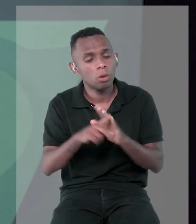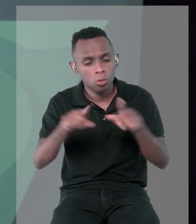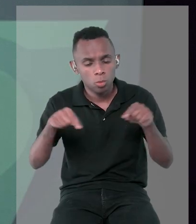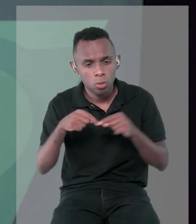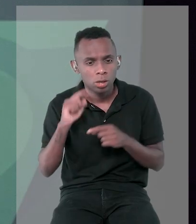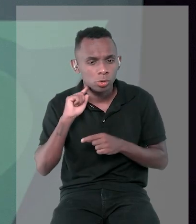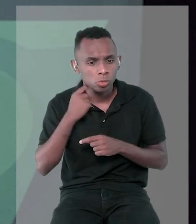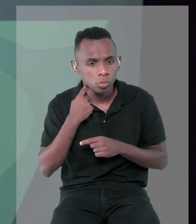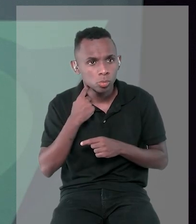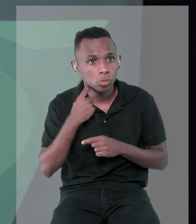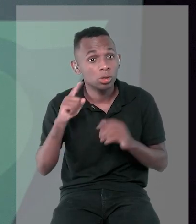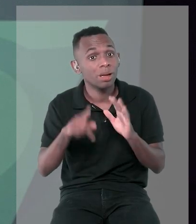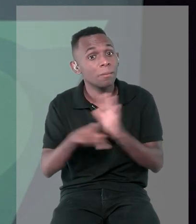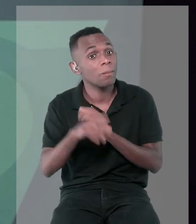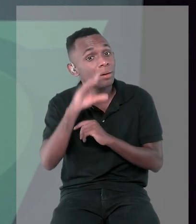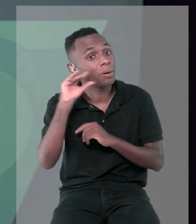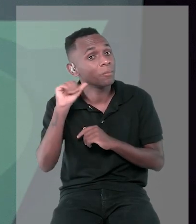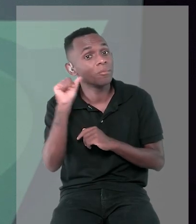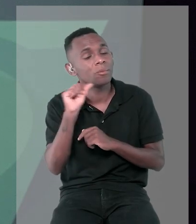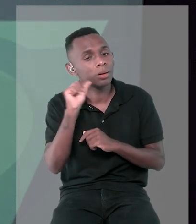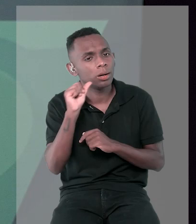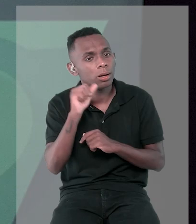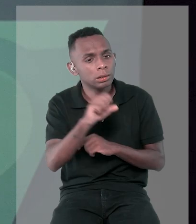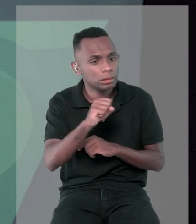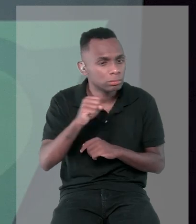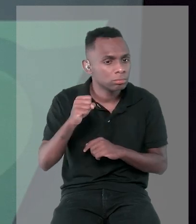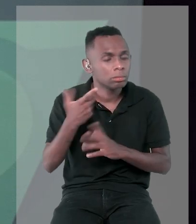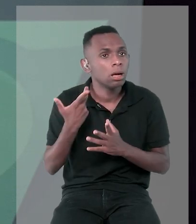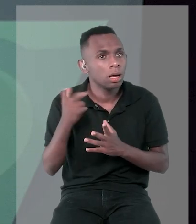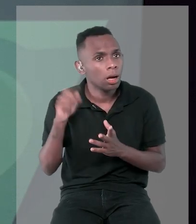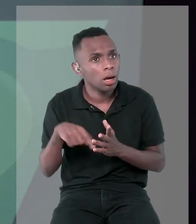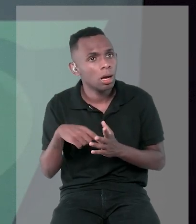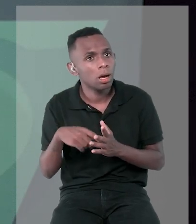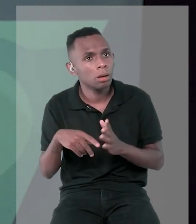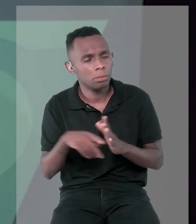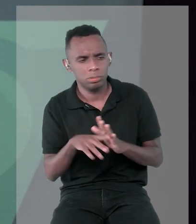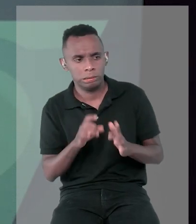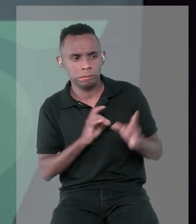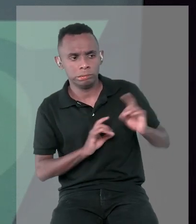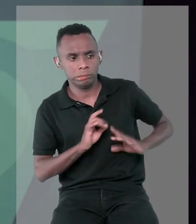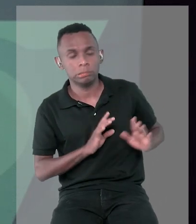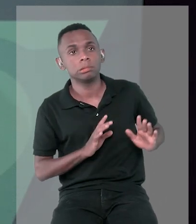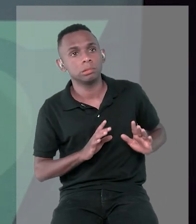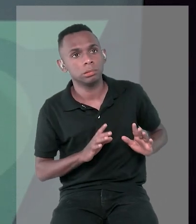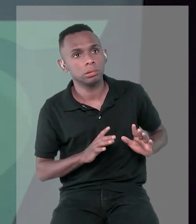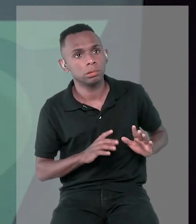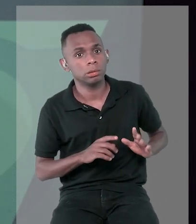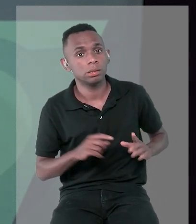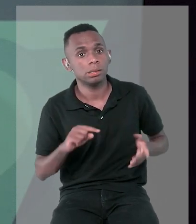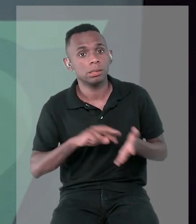casa, que é o quarto de empregada, que é um ranço, né?